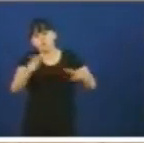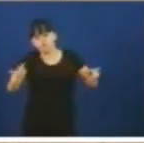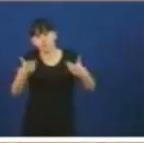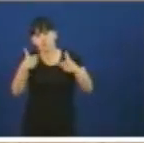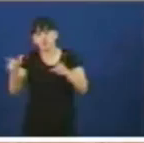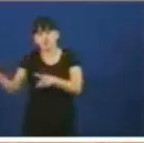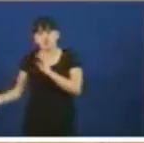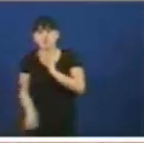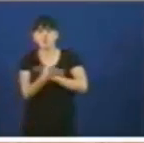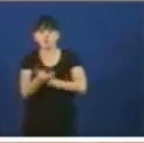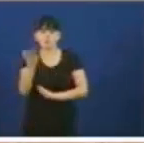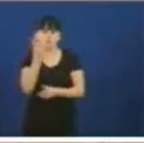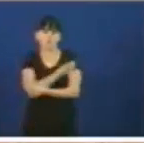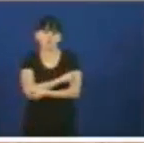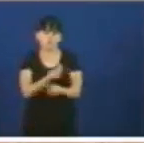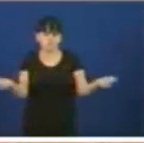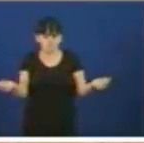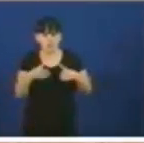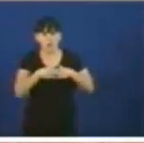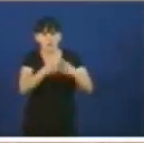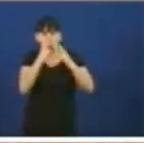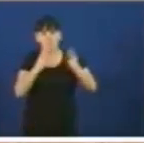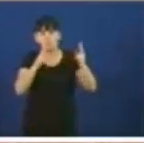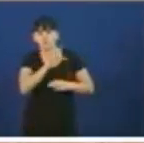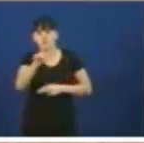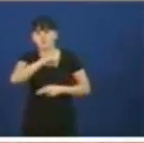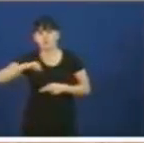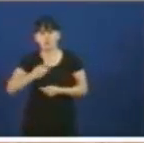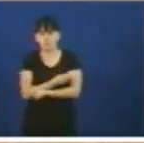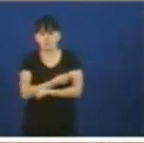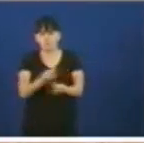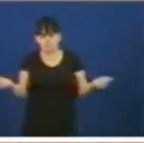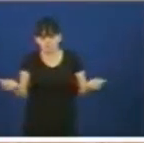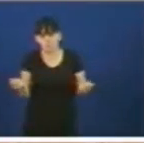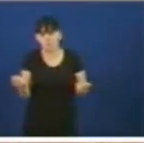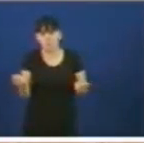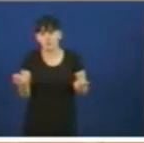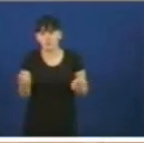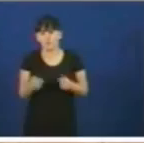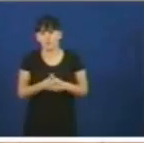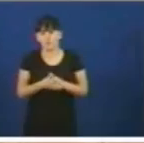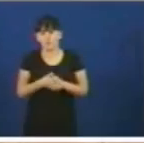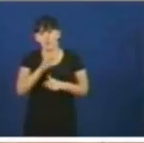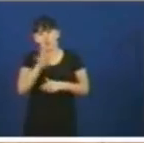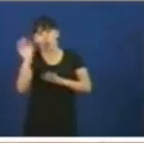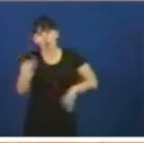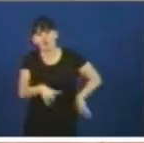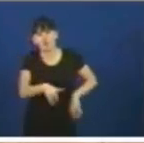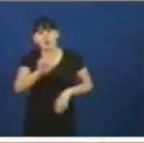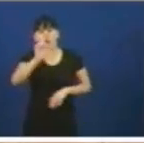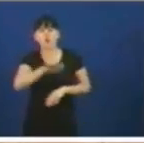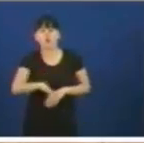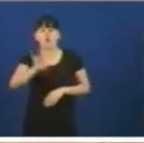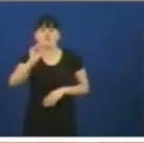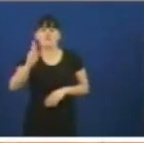productivos desfeitos o naval público e privado desfeito terra queimada como as fragas do eune ese é o resultado